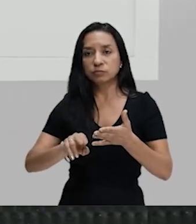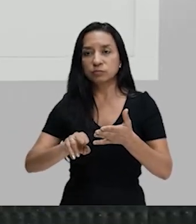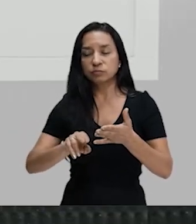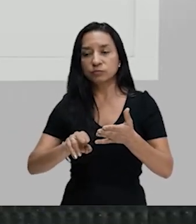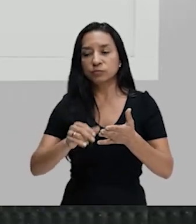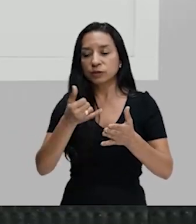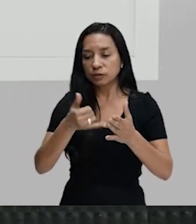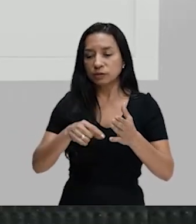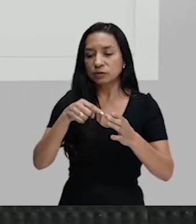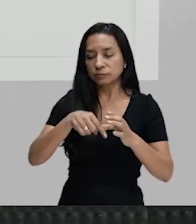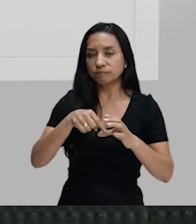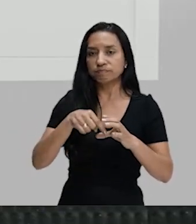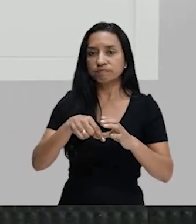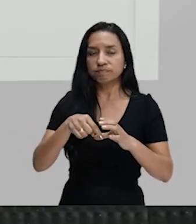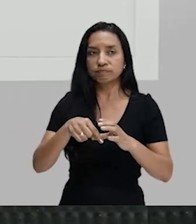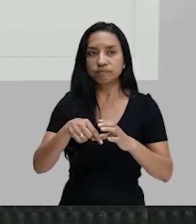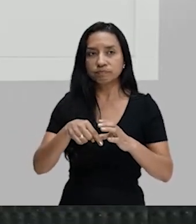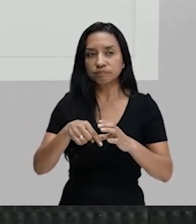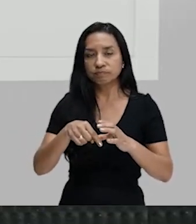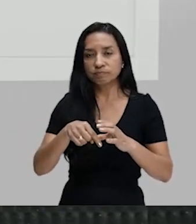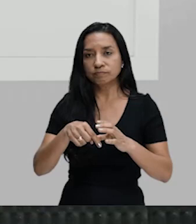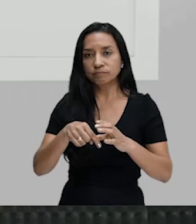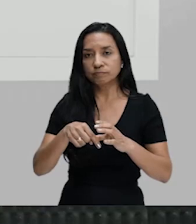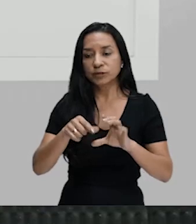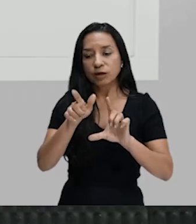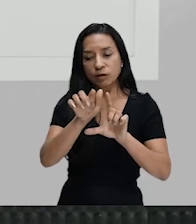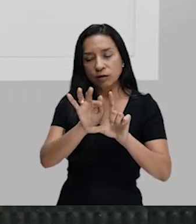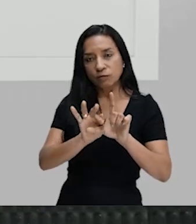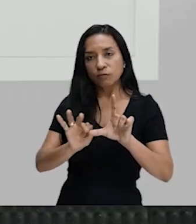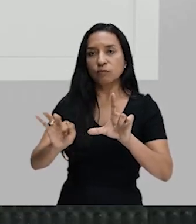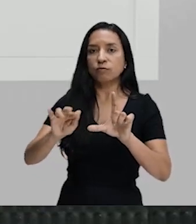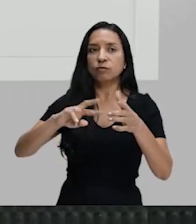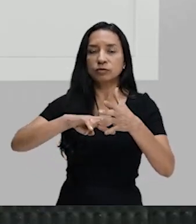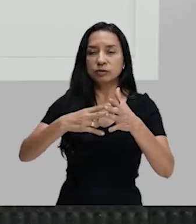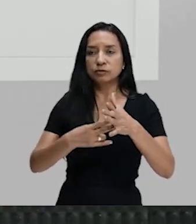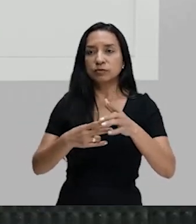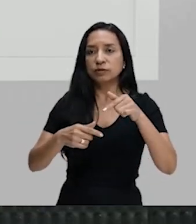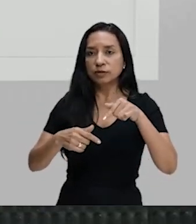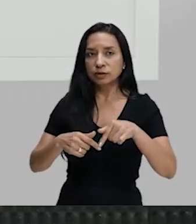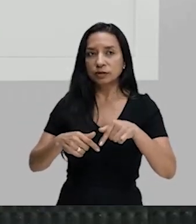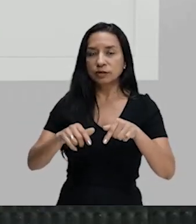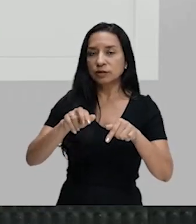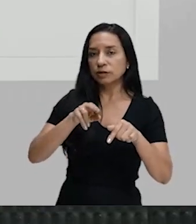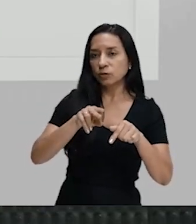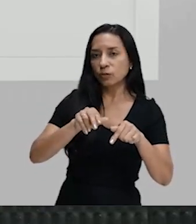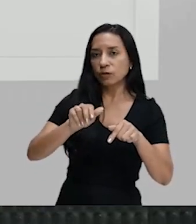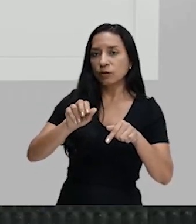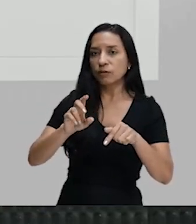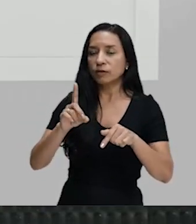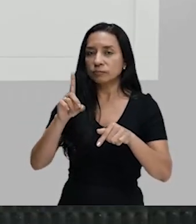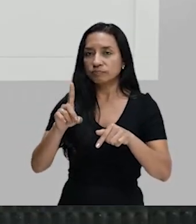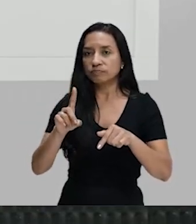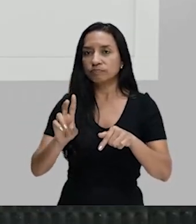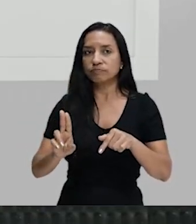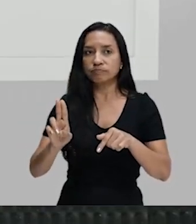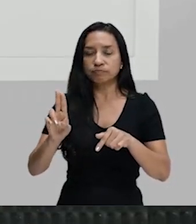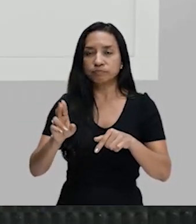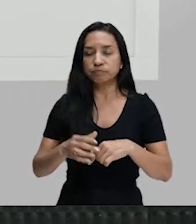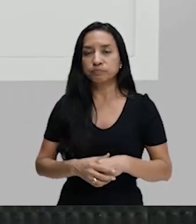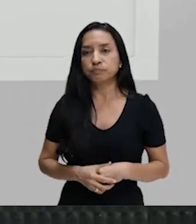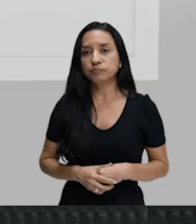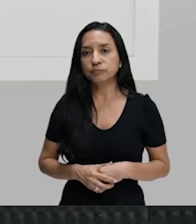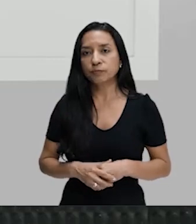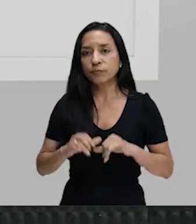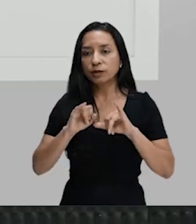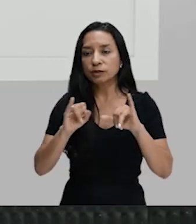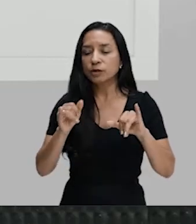da energia interna, né? Ok? Seja molécula monatômica, molécula diatômica ou com outros graus de liberdade. Ok? Se nós falarmos